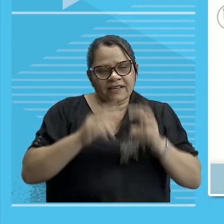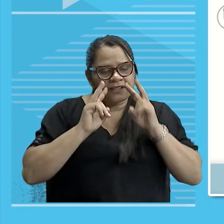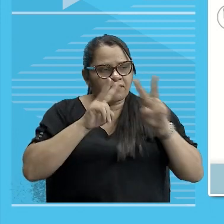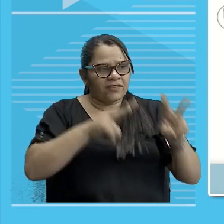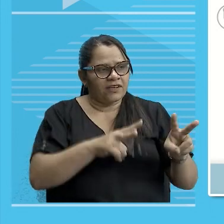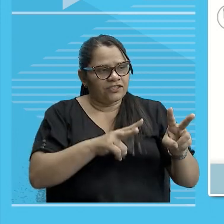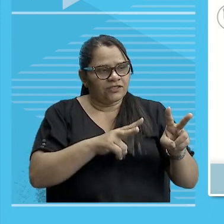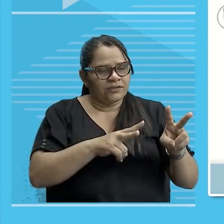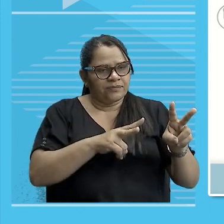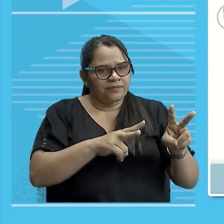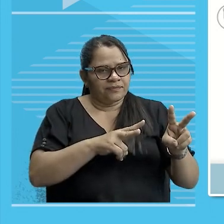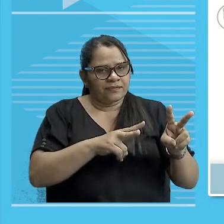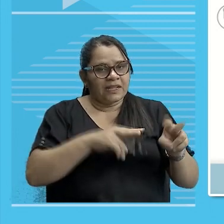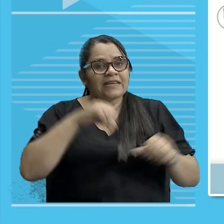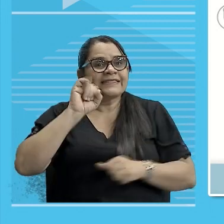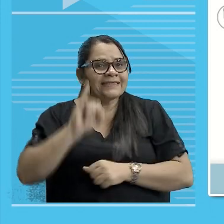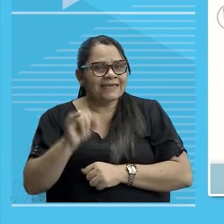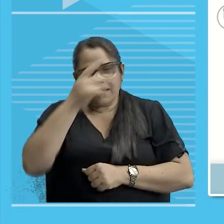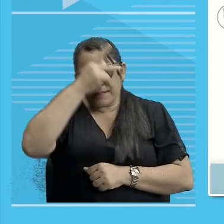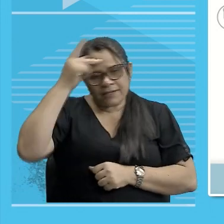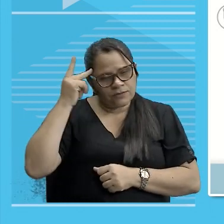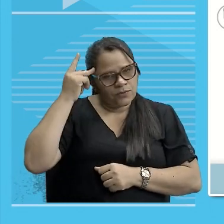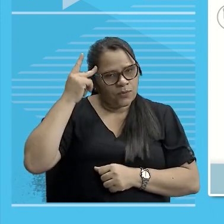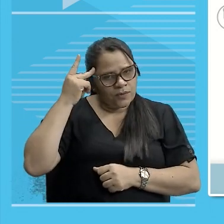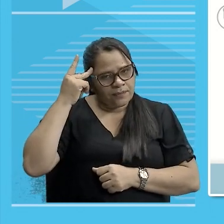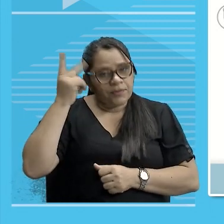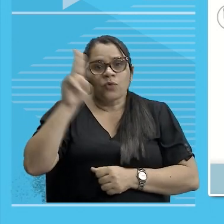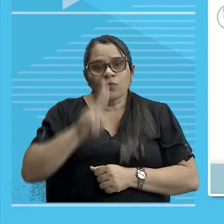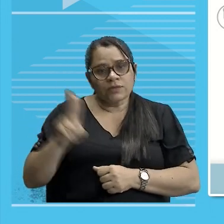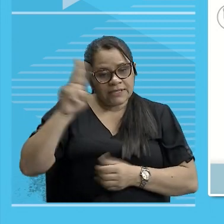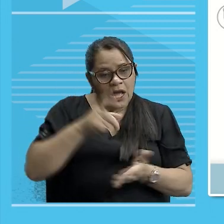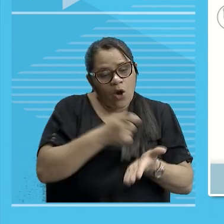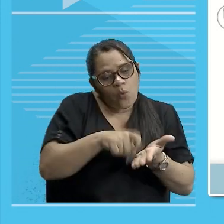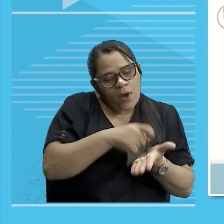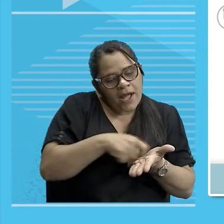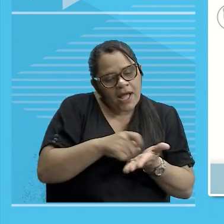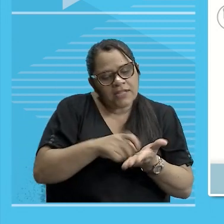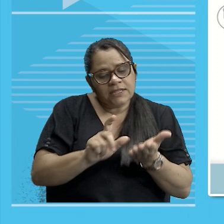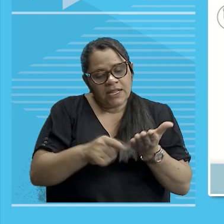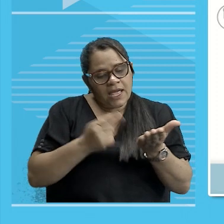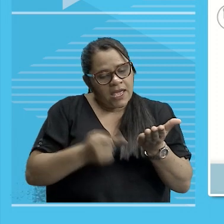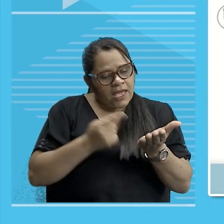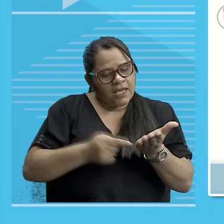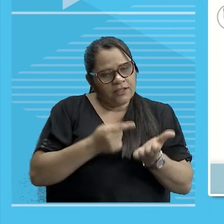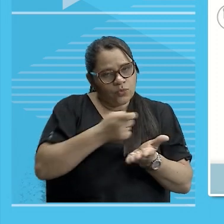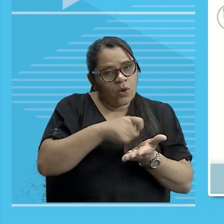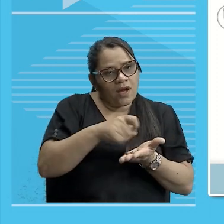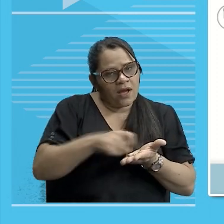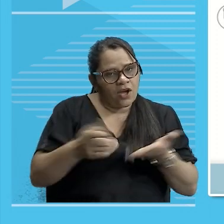Se você pegar se você pegar o seu caderninho agora meus alunos